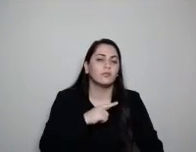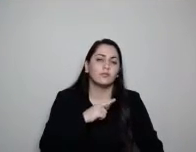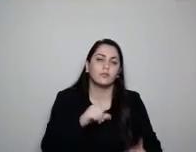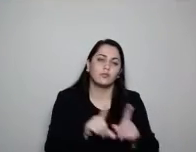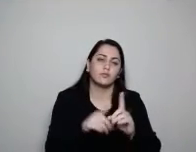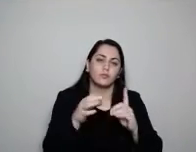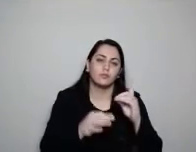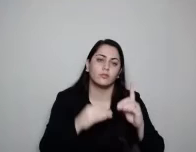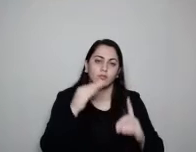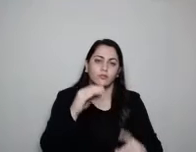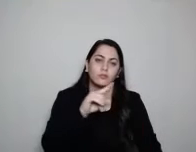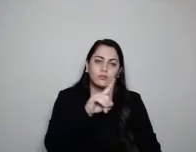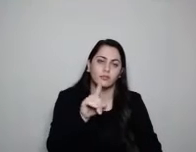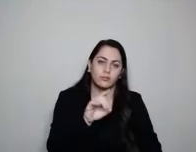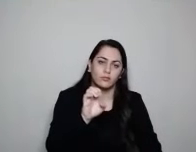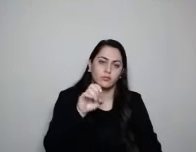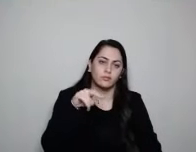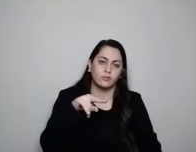Zeneide